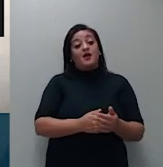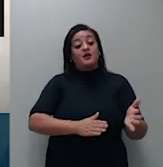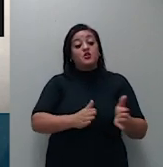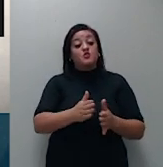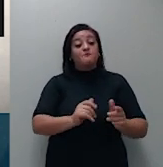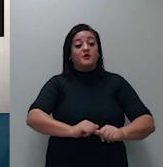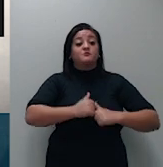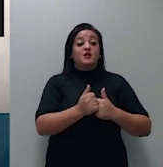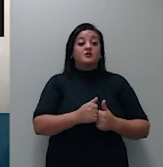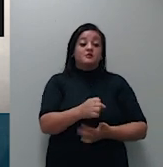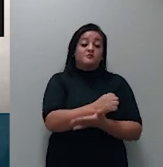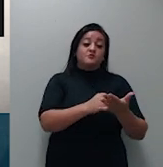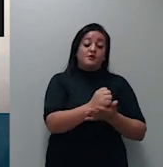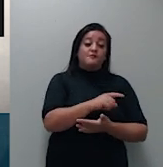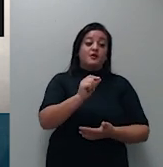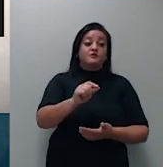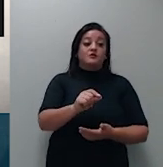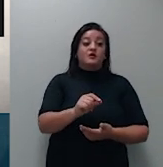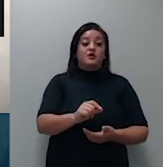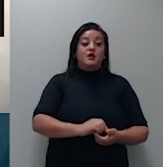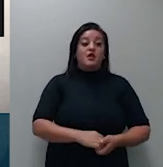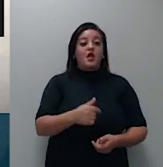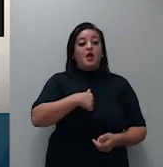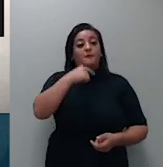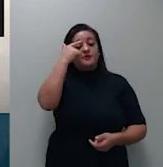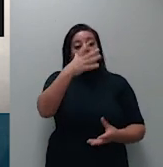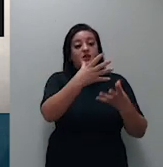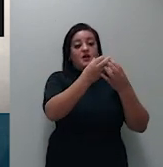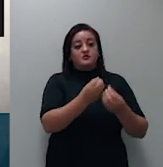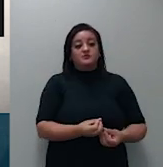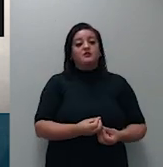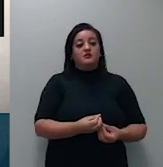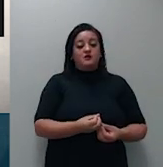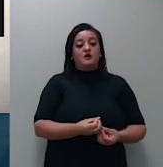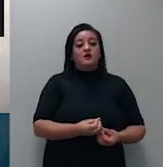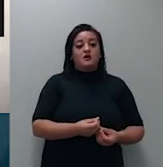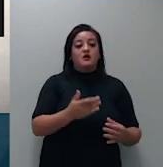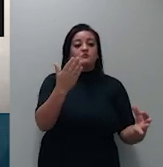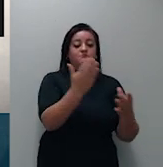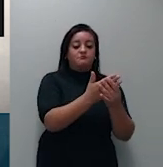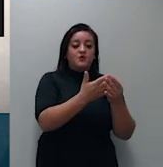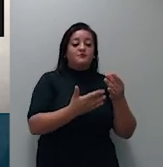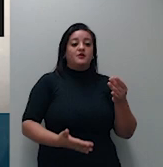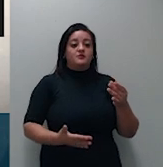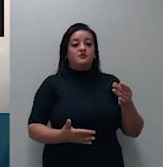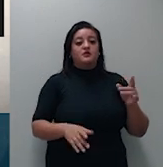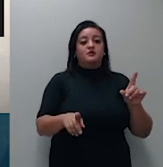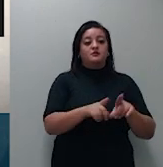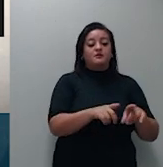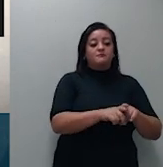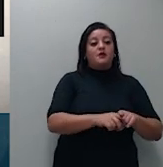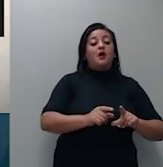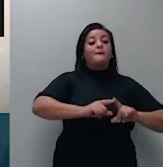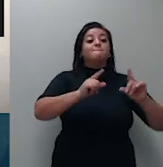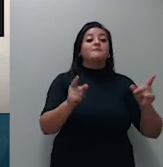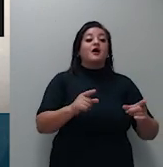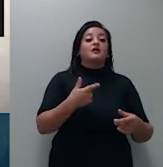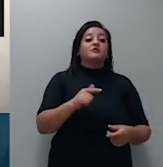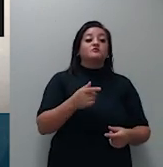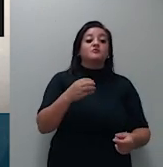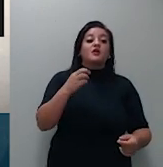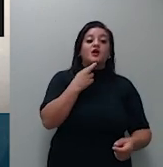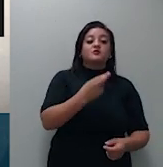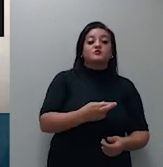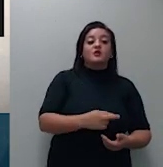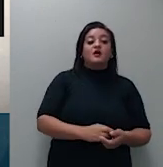recuperação Esses foram os fundamentos que me levaram a acolher os embargos de declaração porém